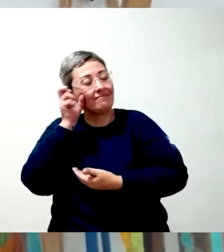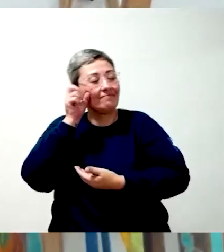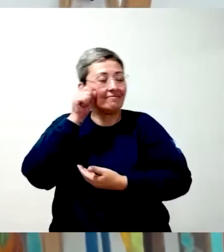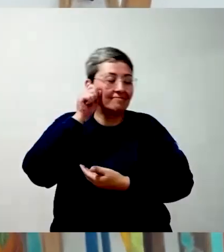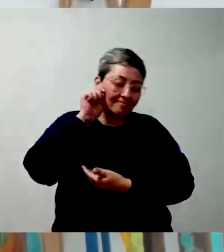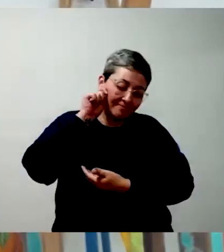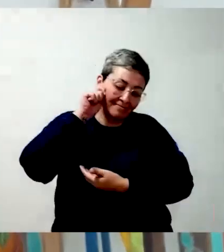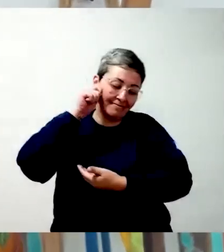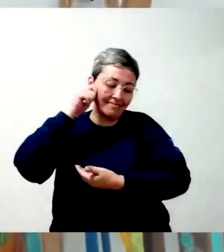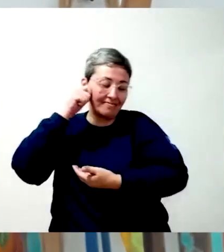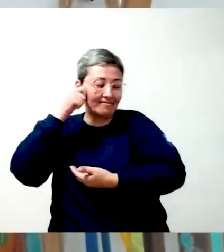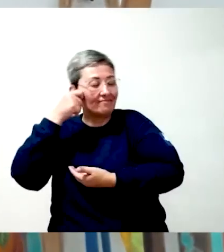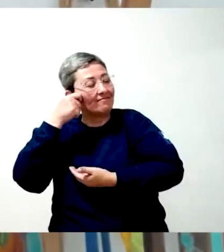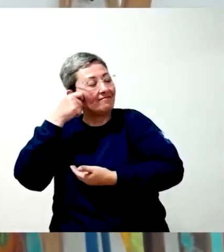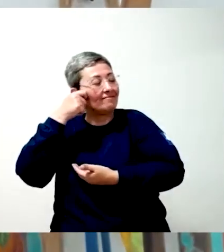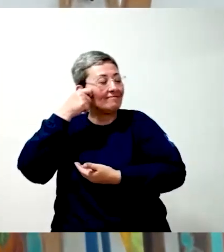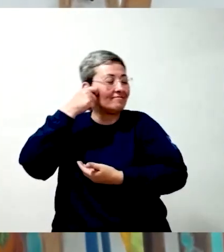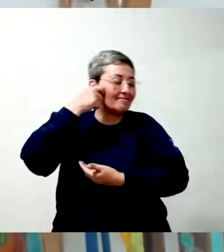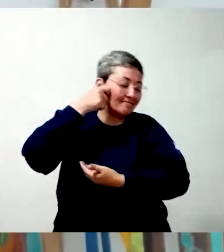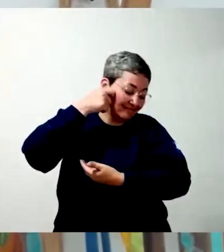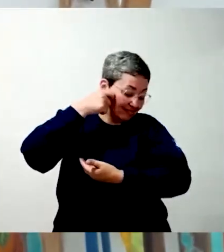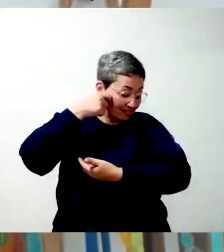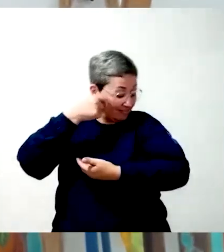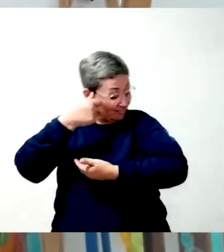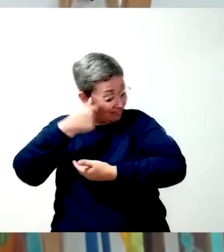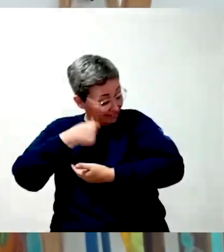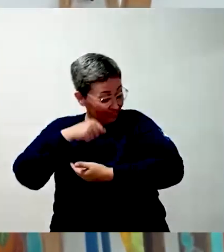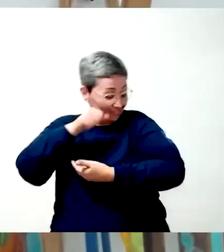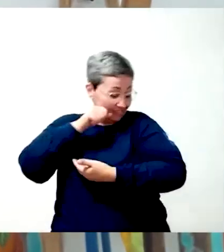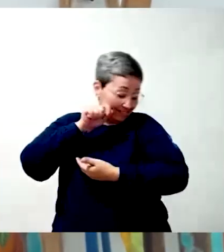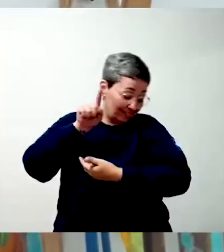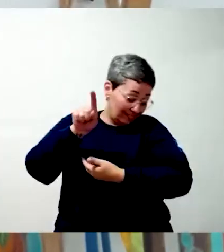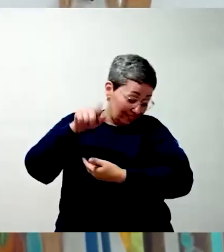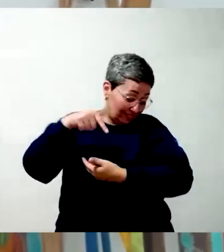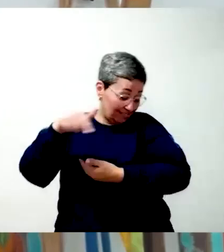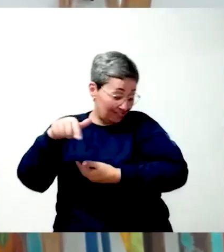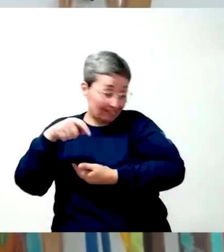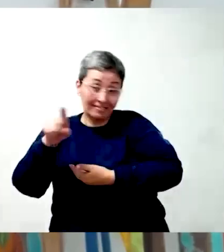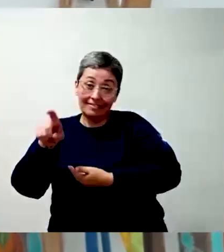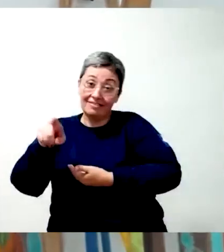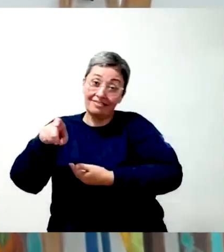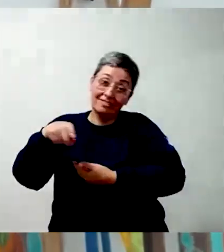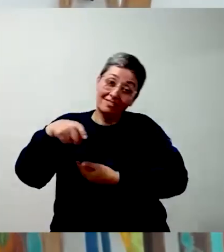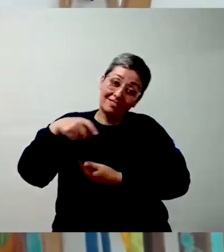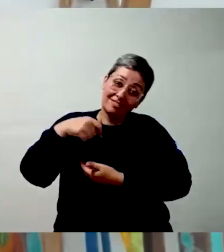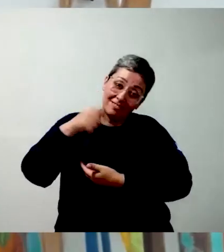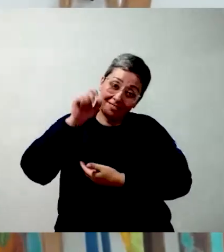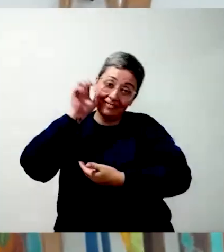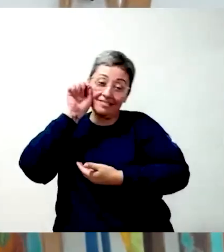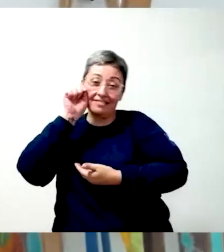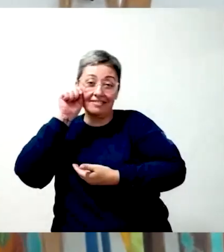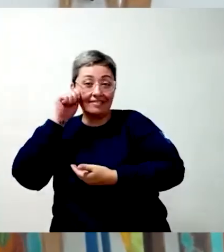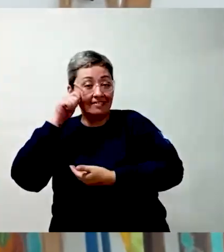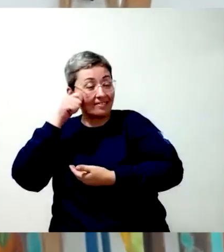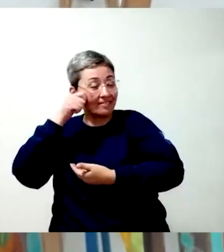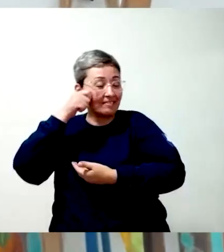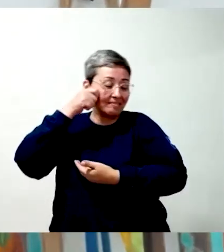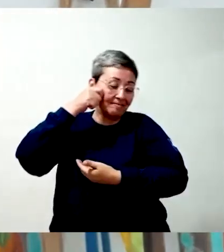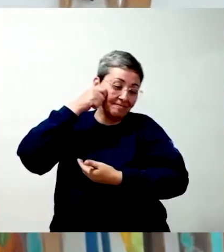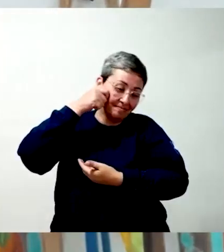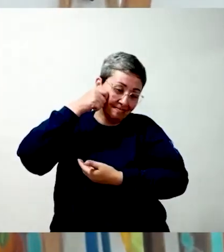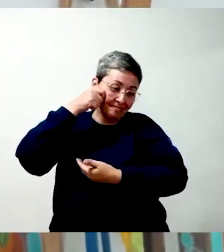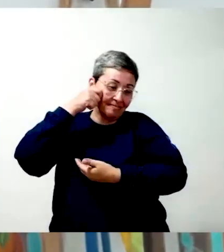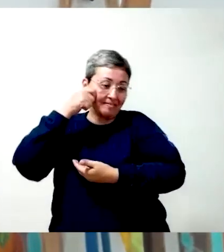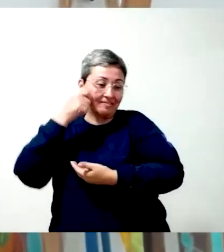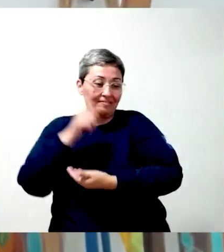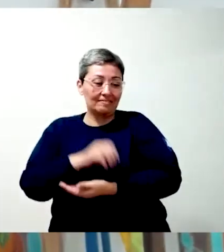Duerme, duerme, negrito, que tu mamá está en el campo, negrito.